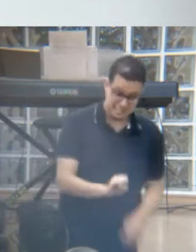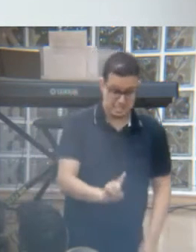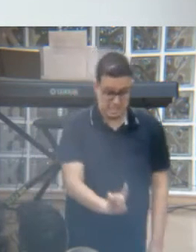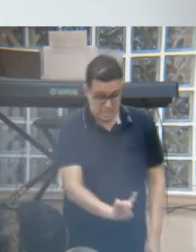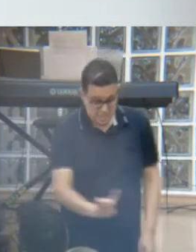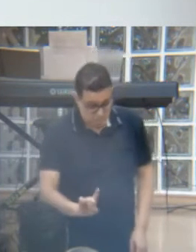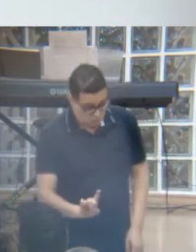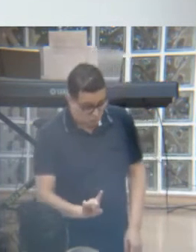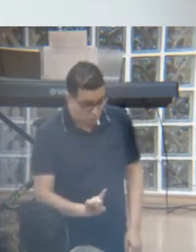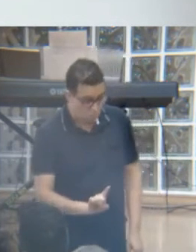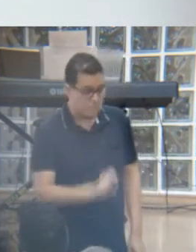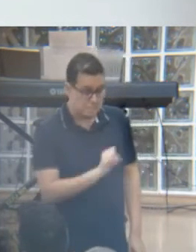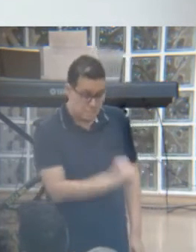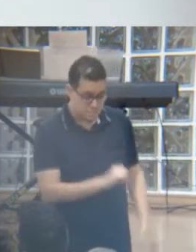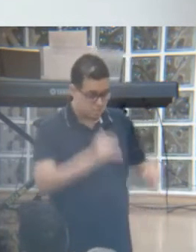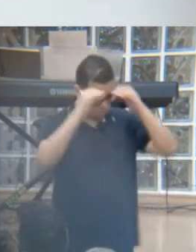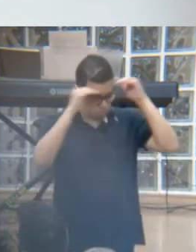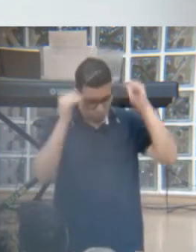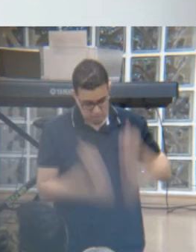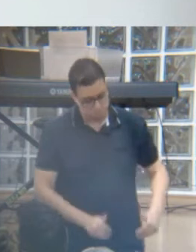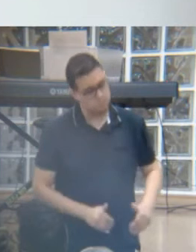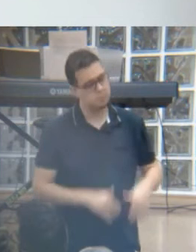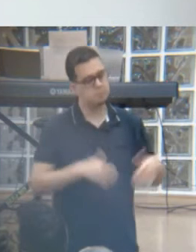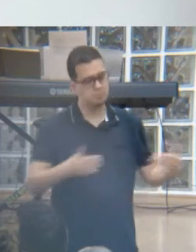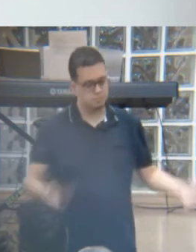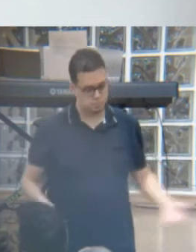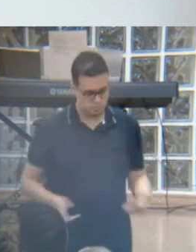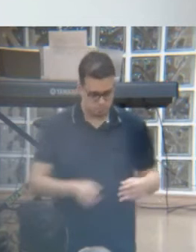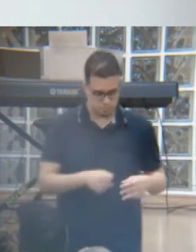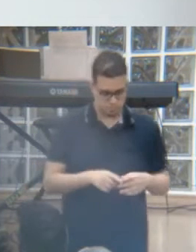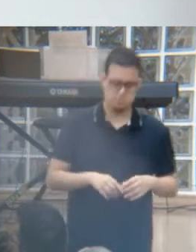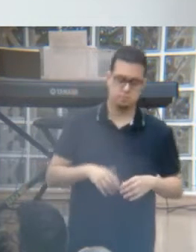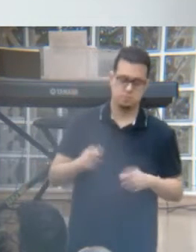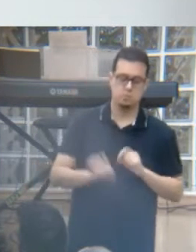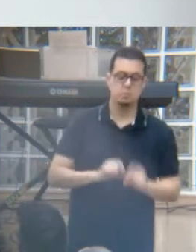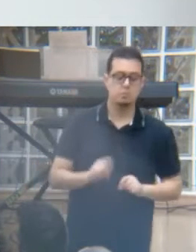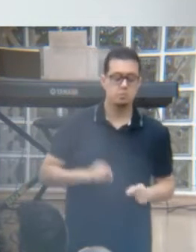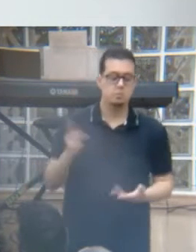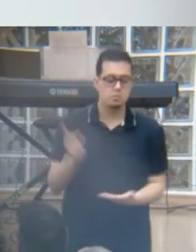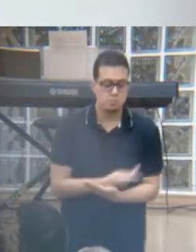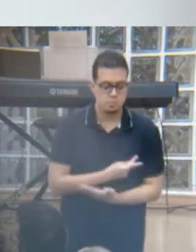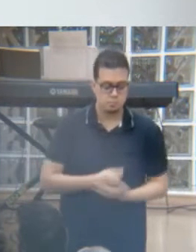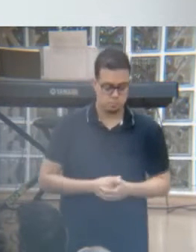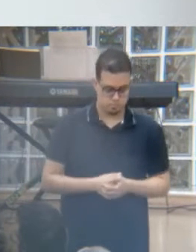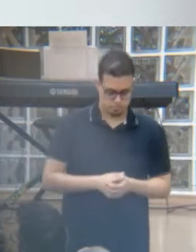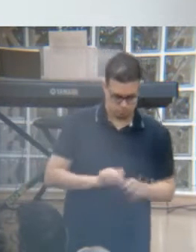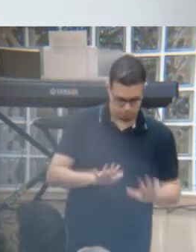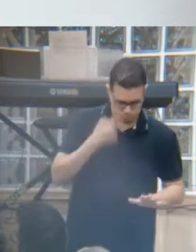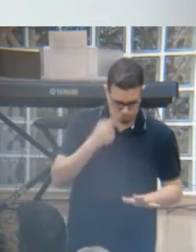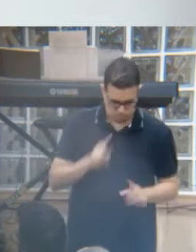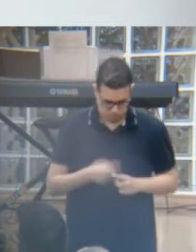segunda parte da aliança é a parte das recompensas. Isto é, as bênçãos de